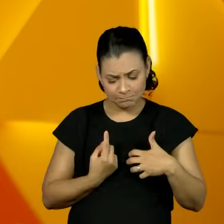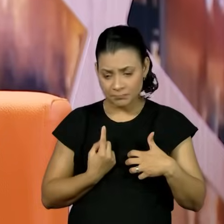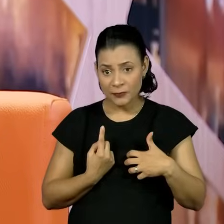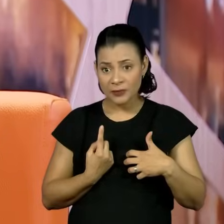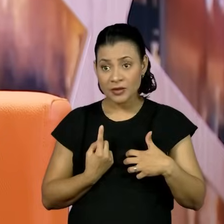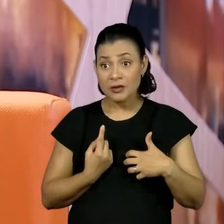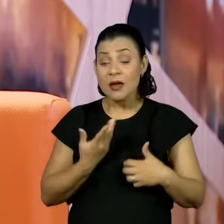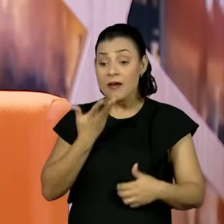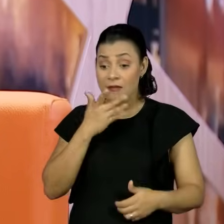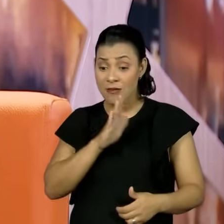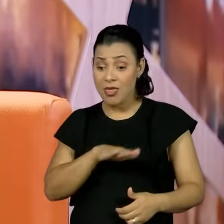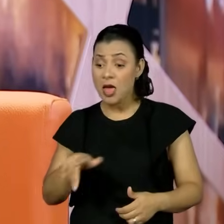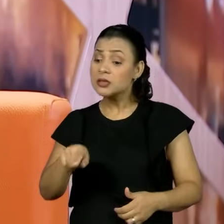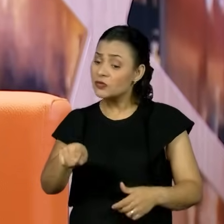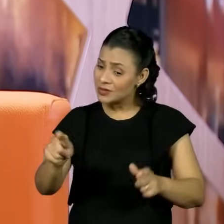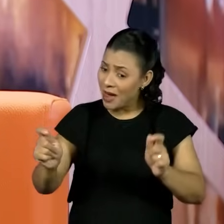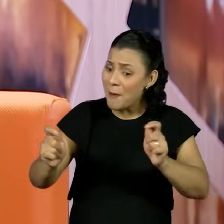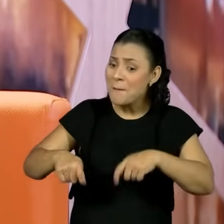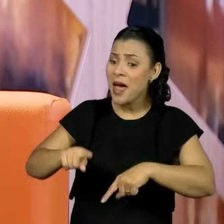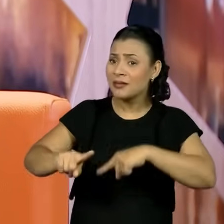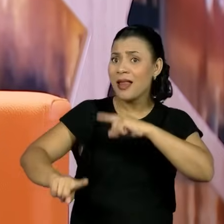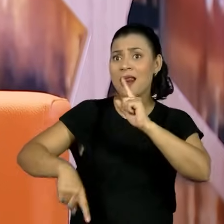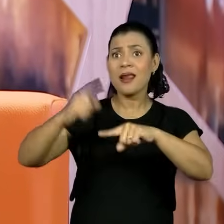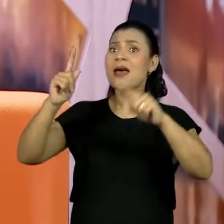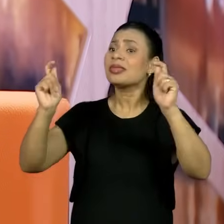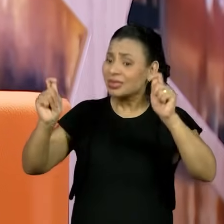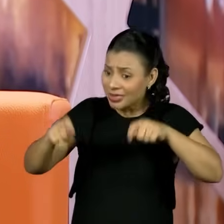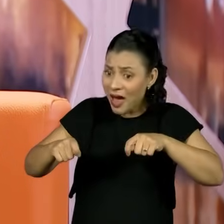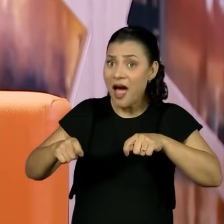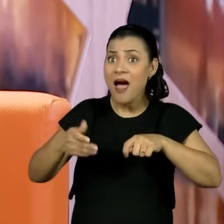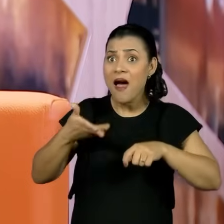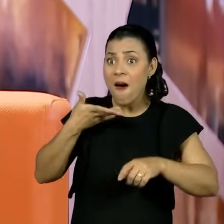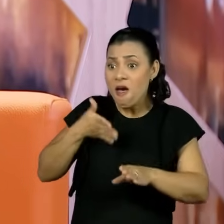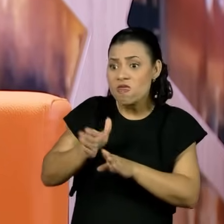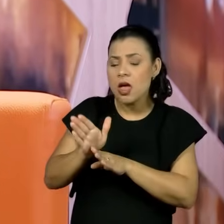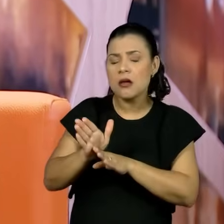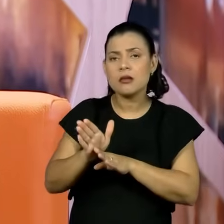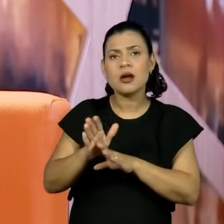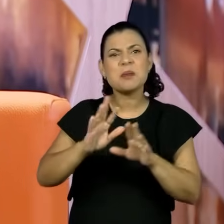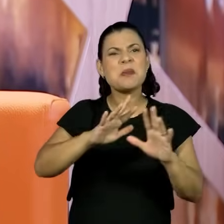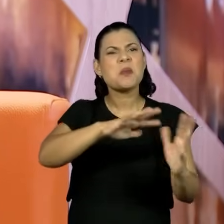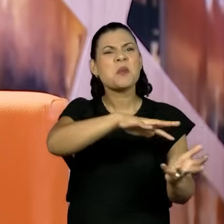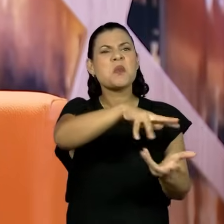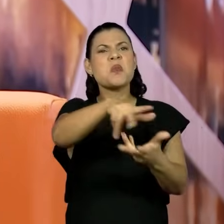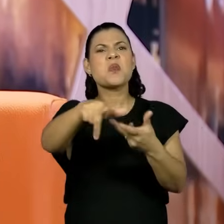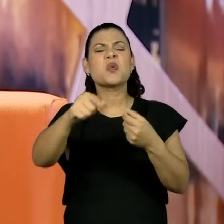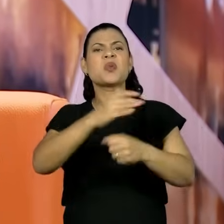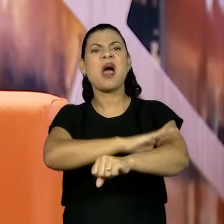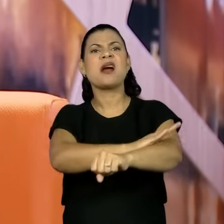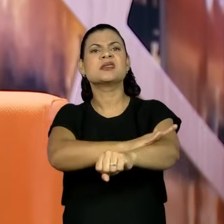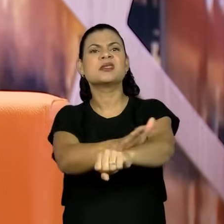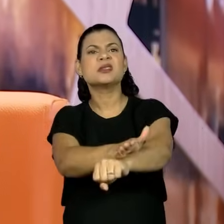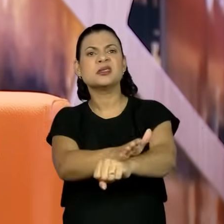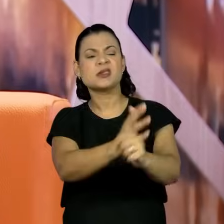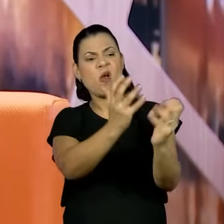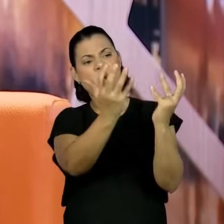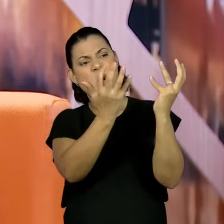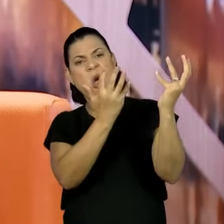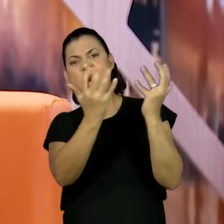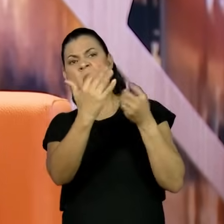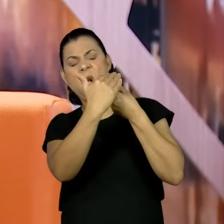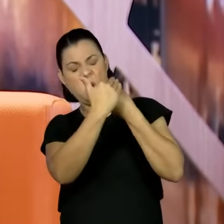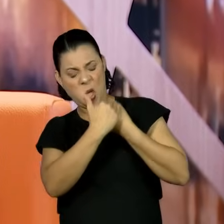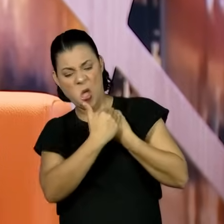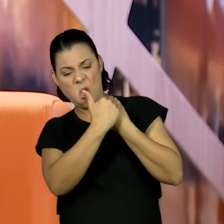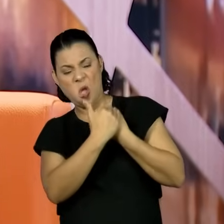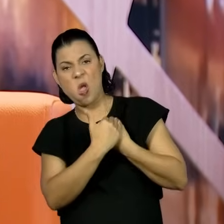quando criança, que você pode ser tudo, e o mundo racista, classista, diz que você só pode ficar naquele,